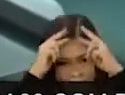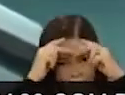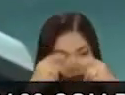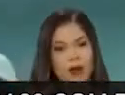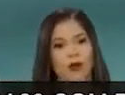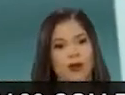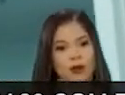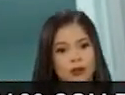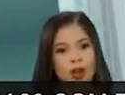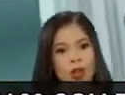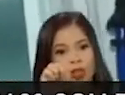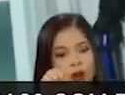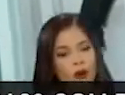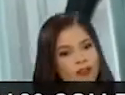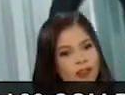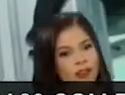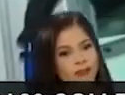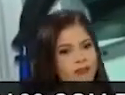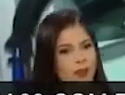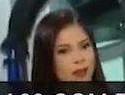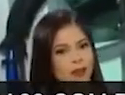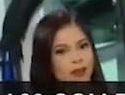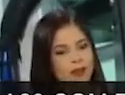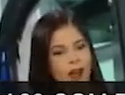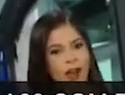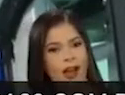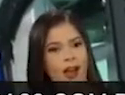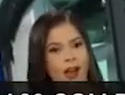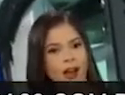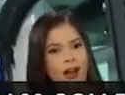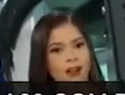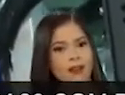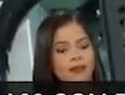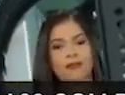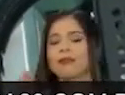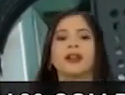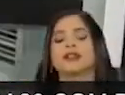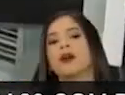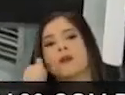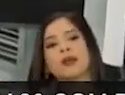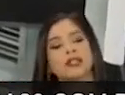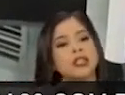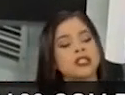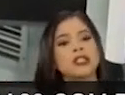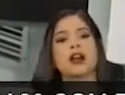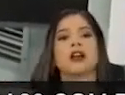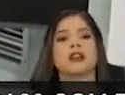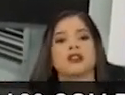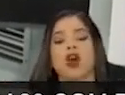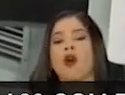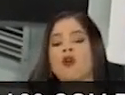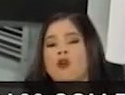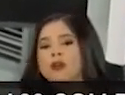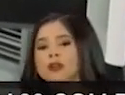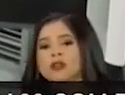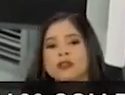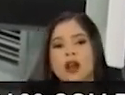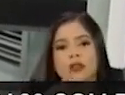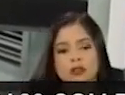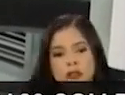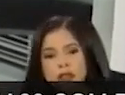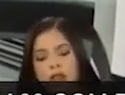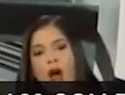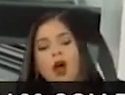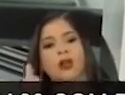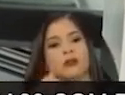9 anos atuando na especialidade. A área dela é uma das com menor presença feminina, segundo dados do estudo Demografia Médica